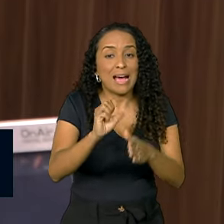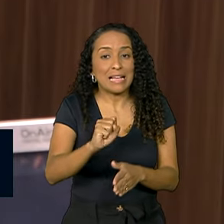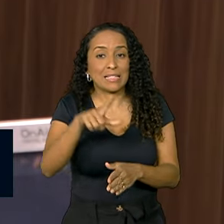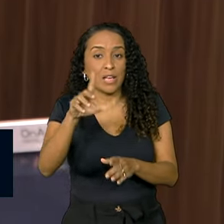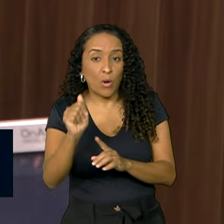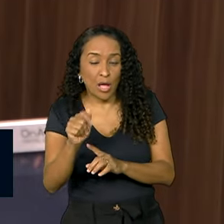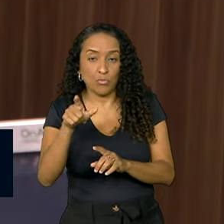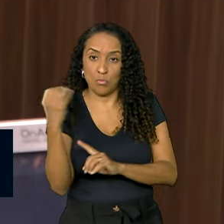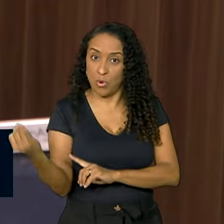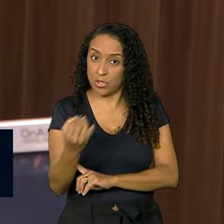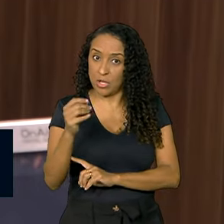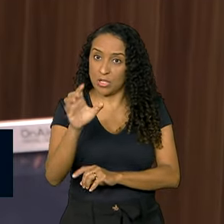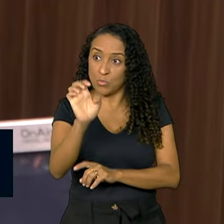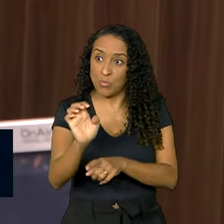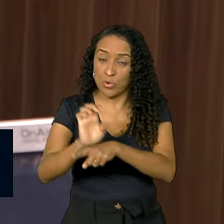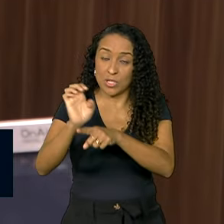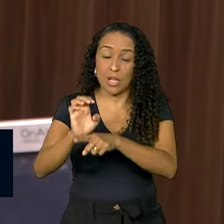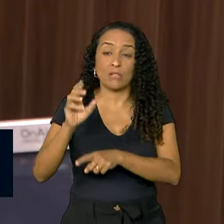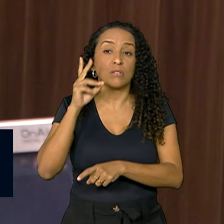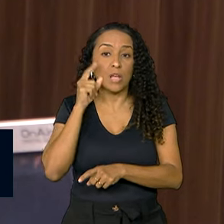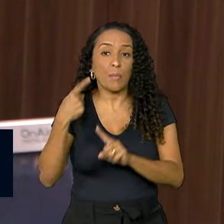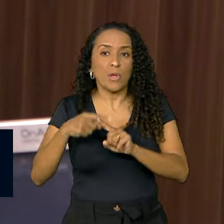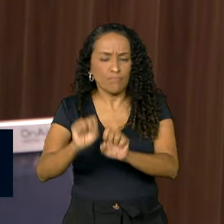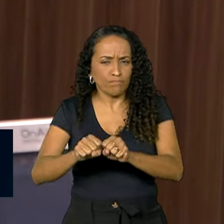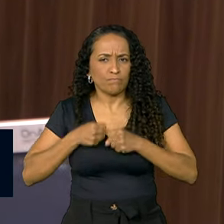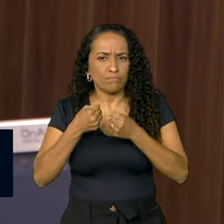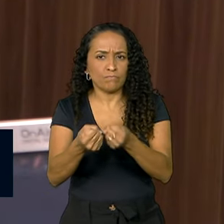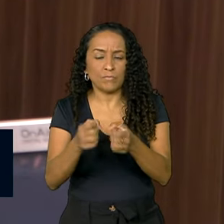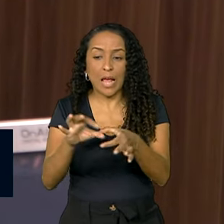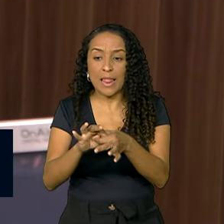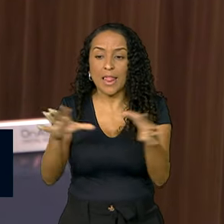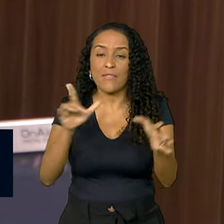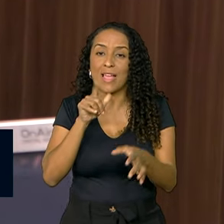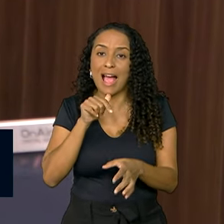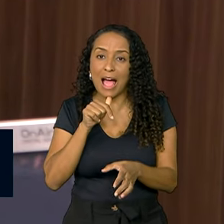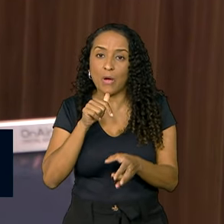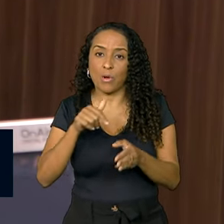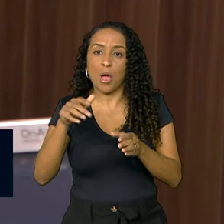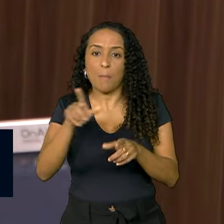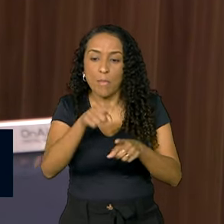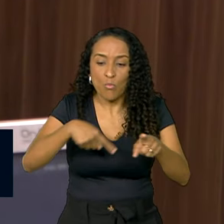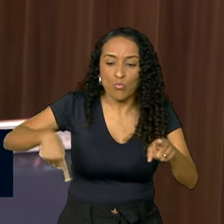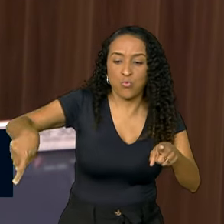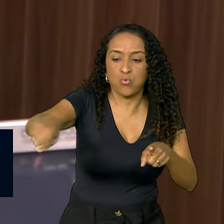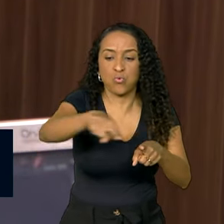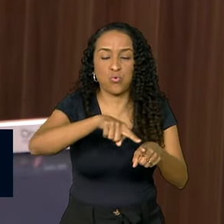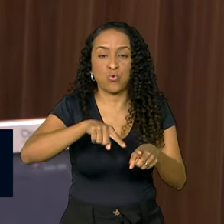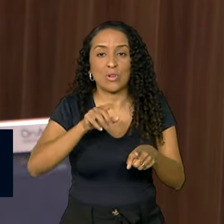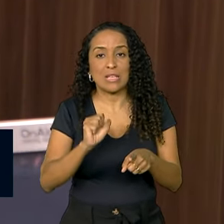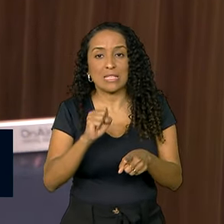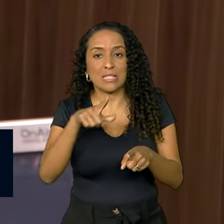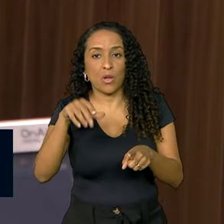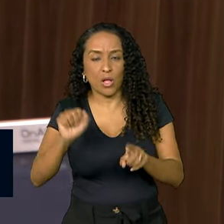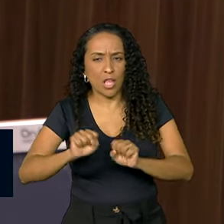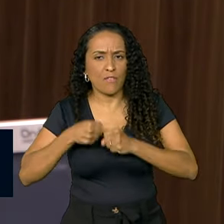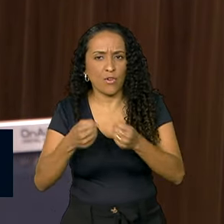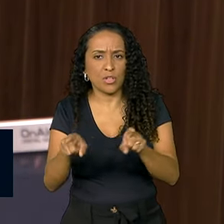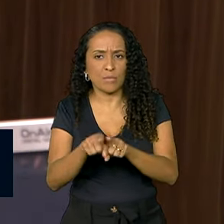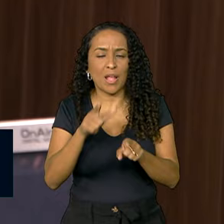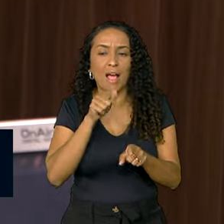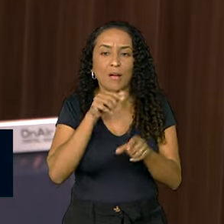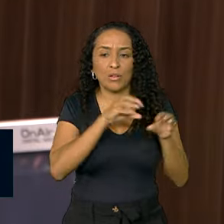estado do Ceará porque ele reforça a disponibilidade hídrica na bacia do Salgado que reforça o abastecimento no